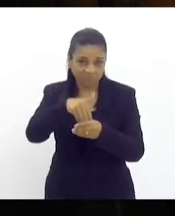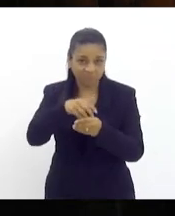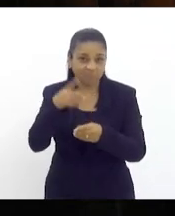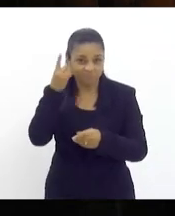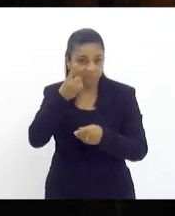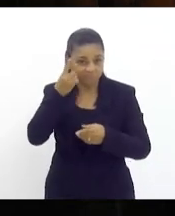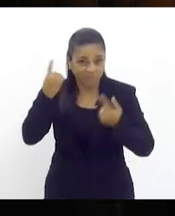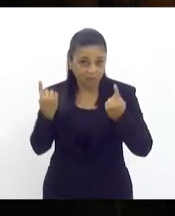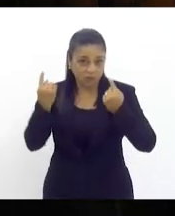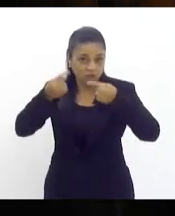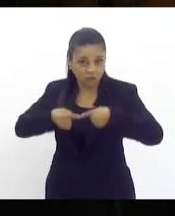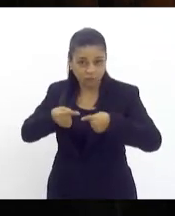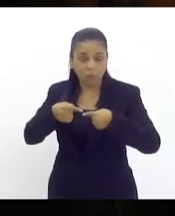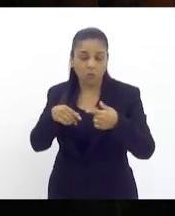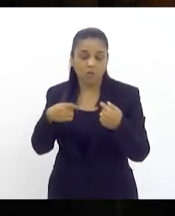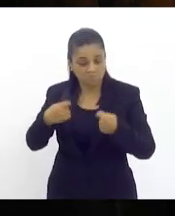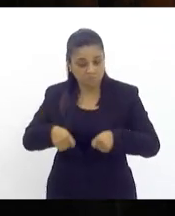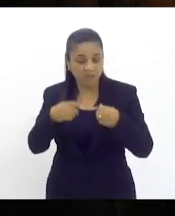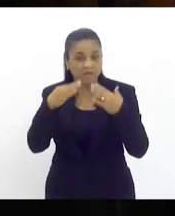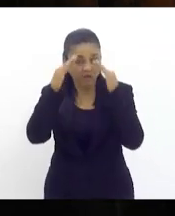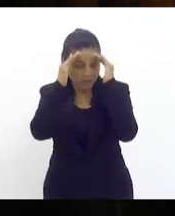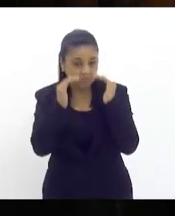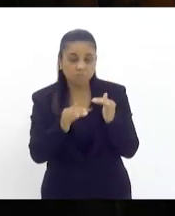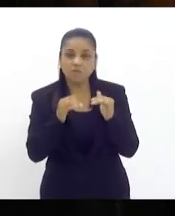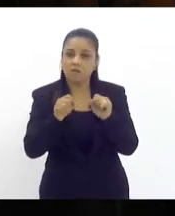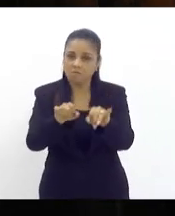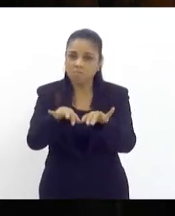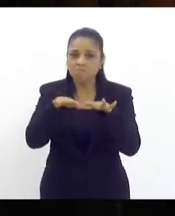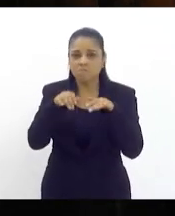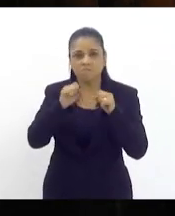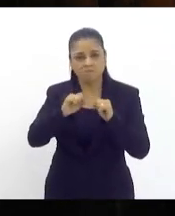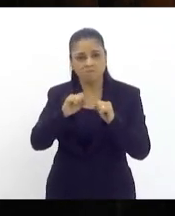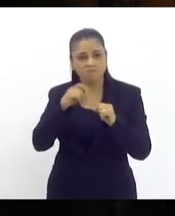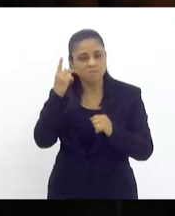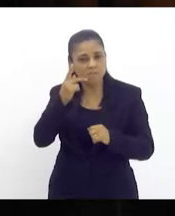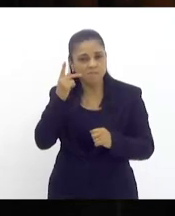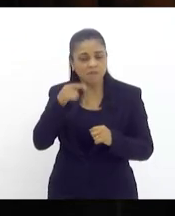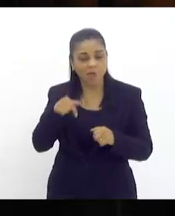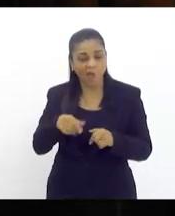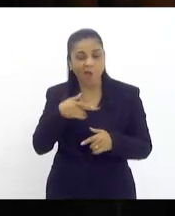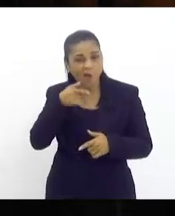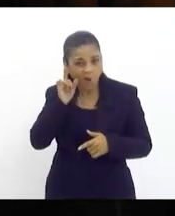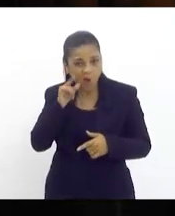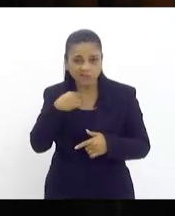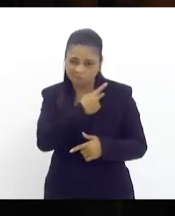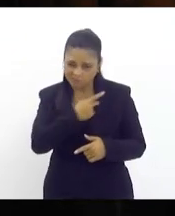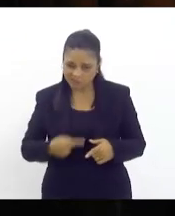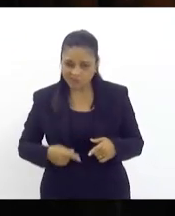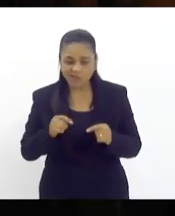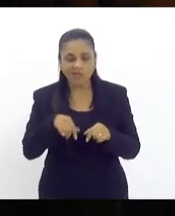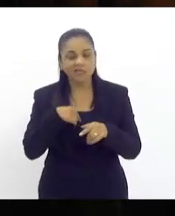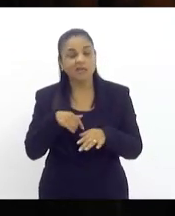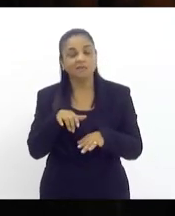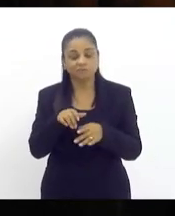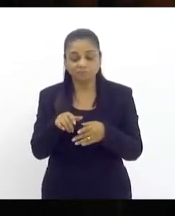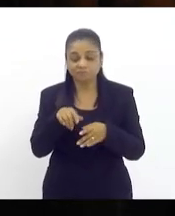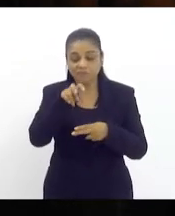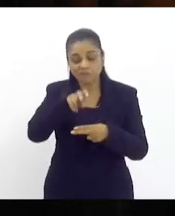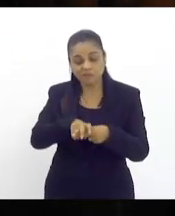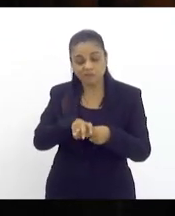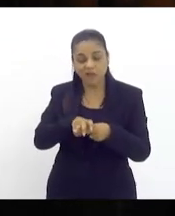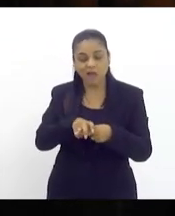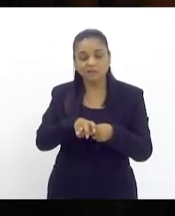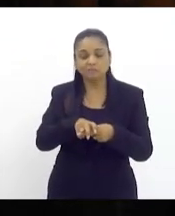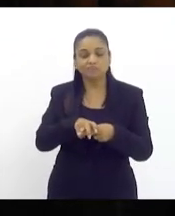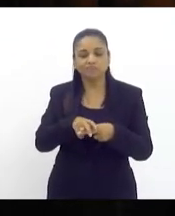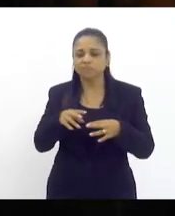eleição deveria respeitar o Parlamento nunca respeitou Então ontem Presidente ele tava lá de cabecinha baixa enquanto havia debate enquanto representante